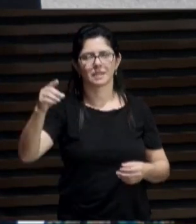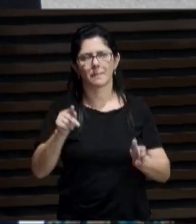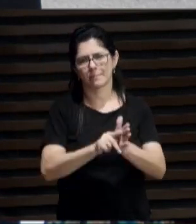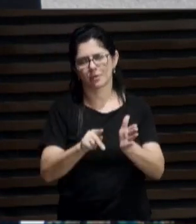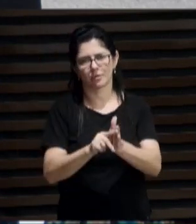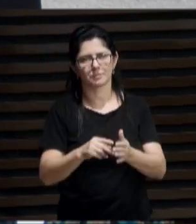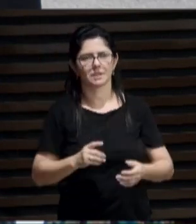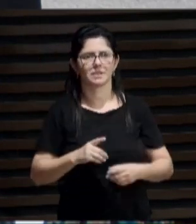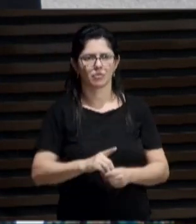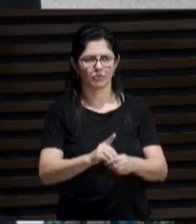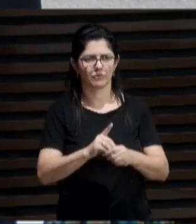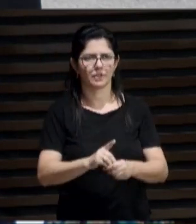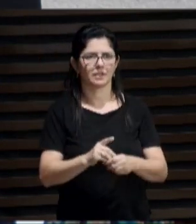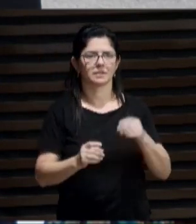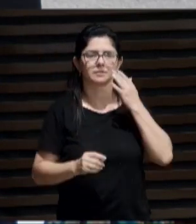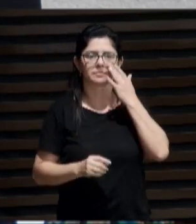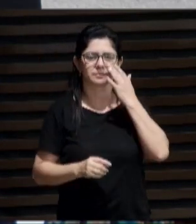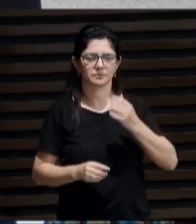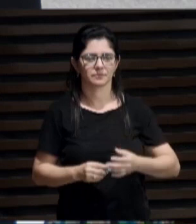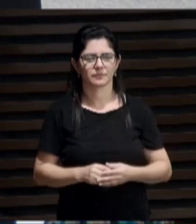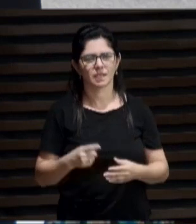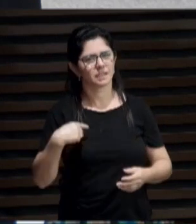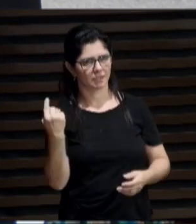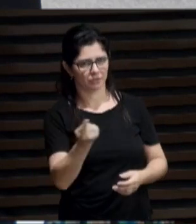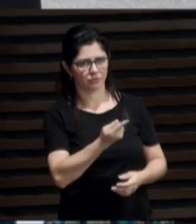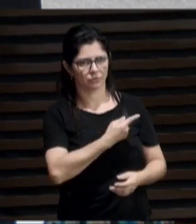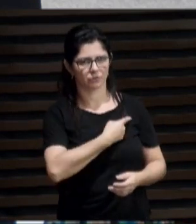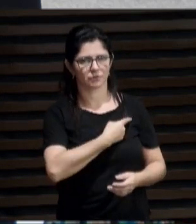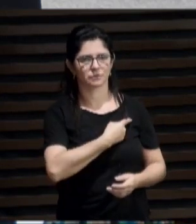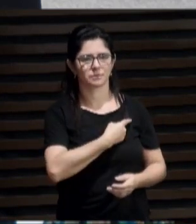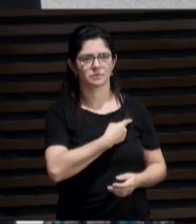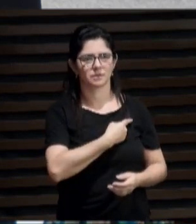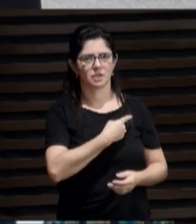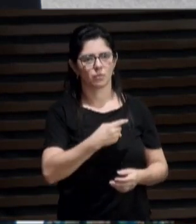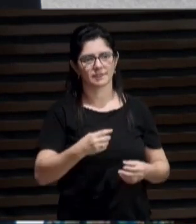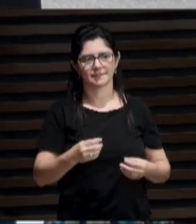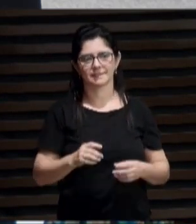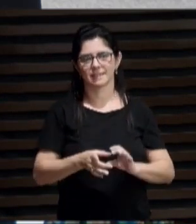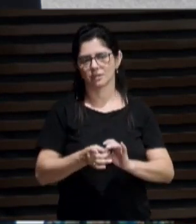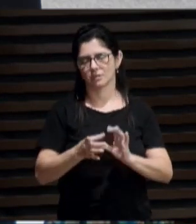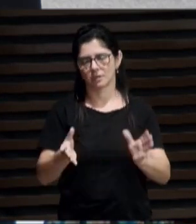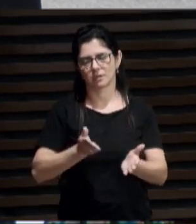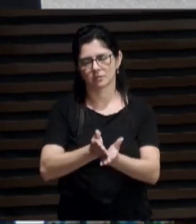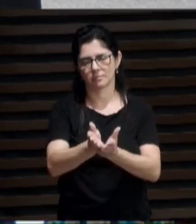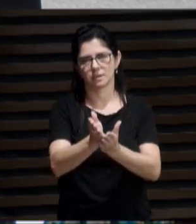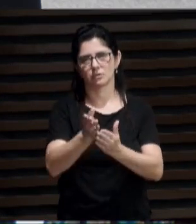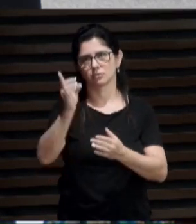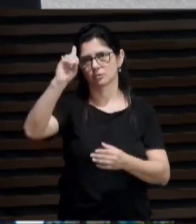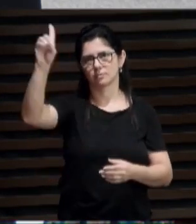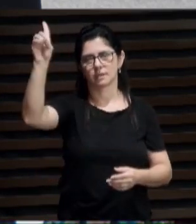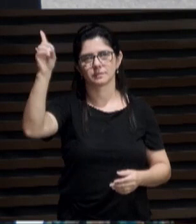holocausto que nos permitiu o acesso ao Pai. Mas estar em Cristo é mais que